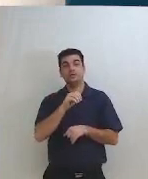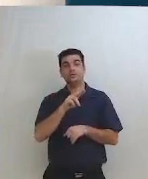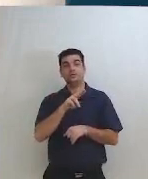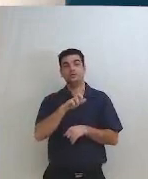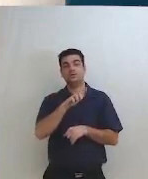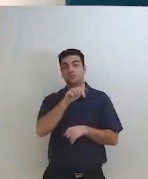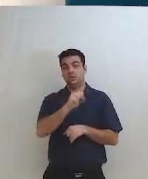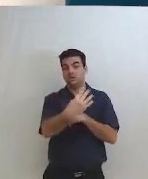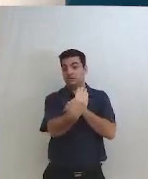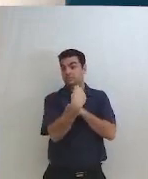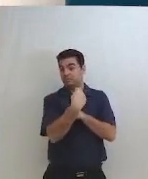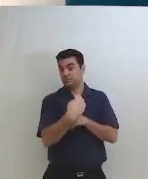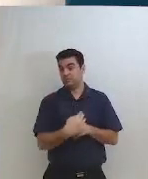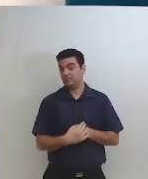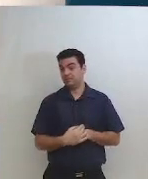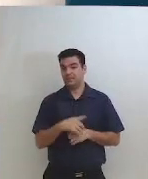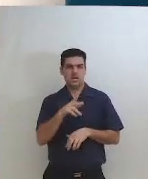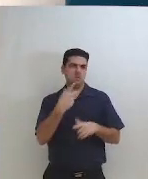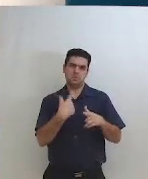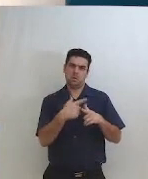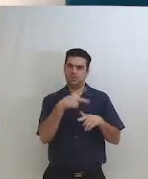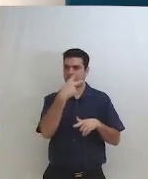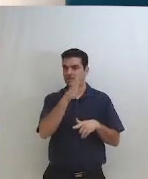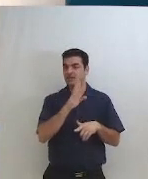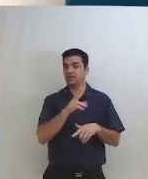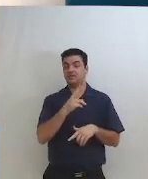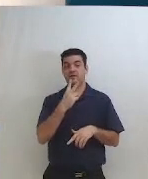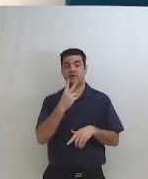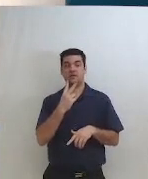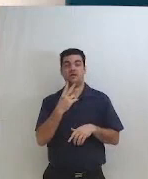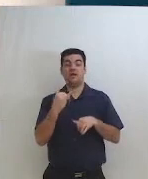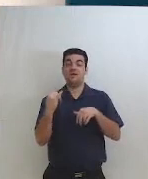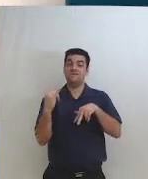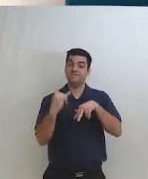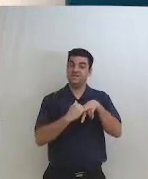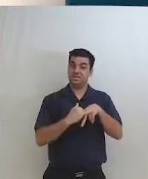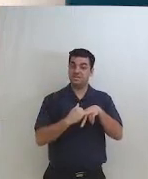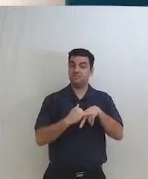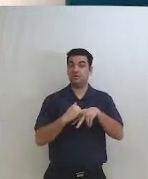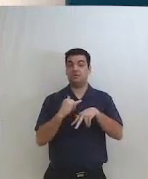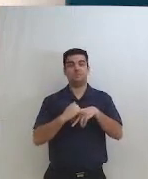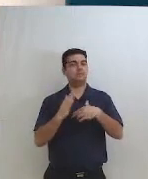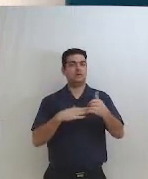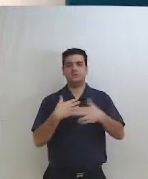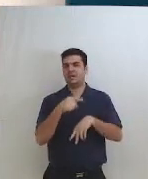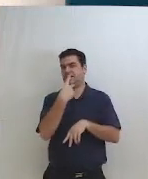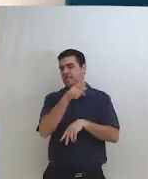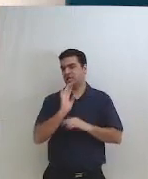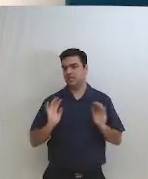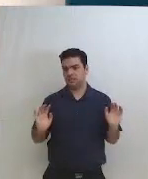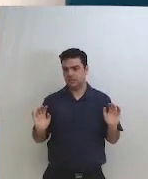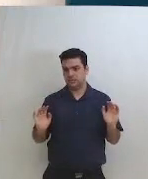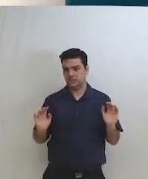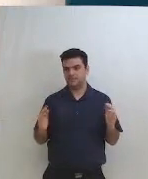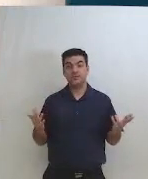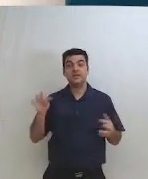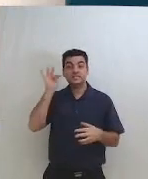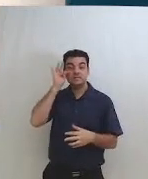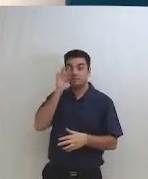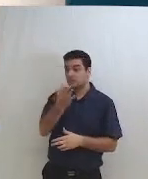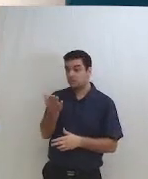o seu problema com a vítima, mas foi um problema entre eles dois. Sequer as testemunhas do